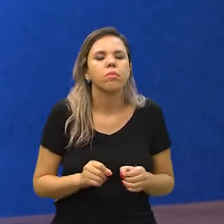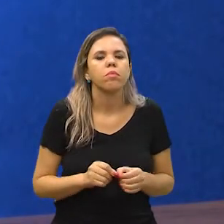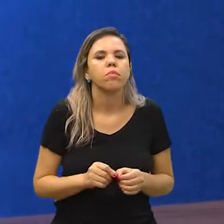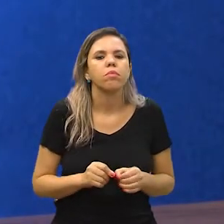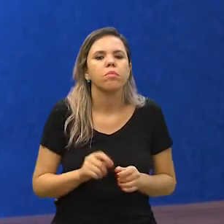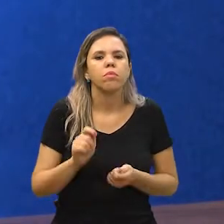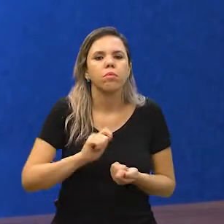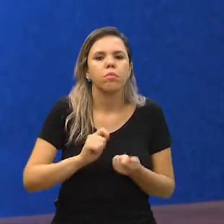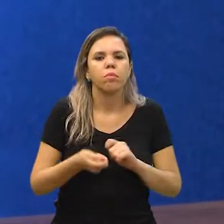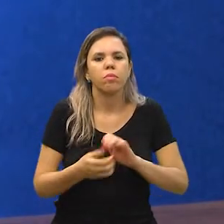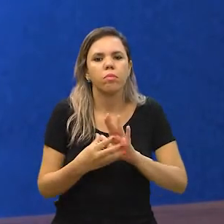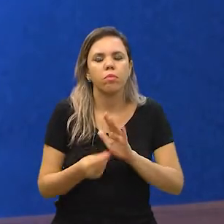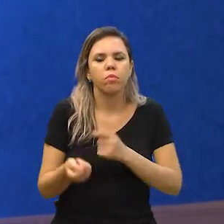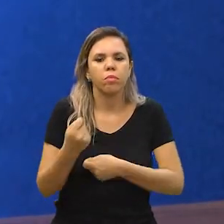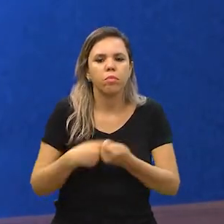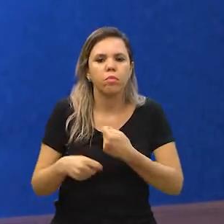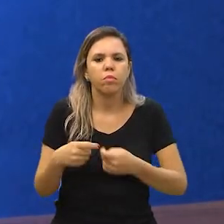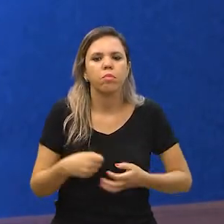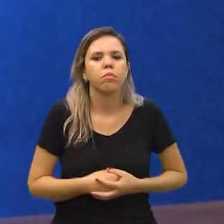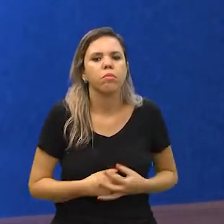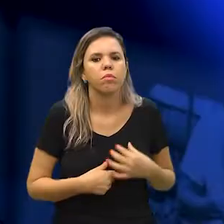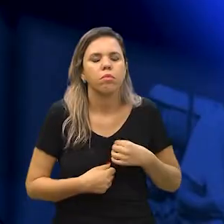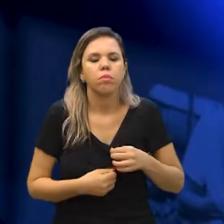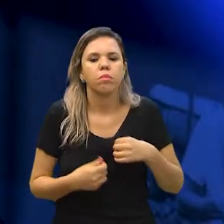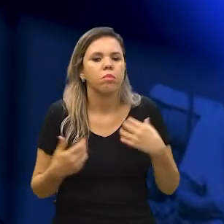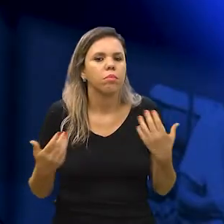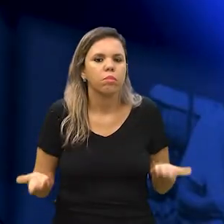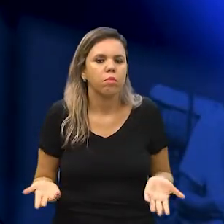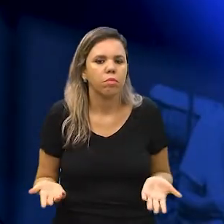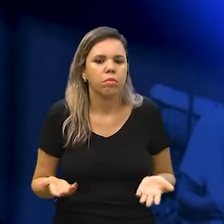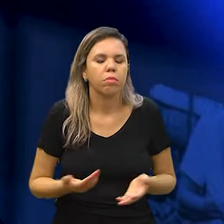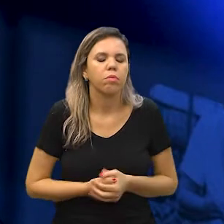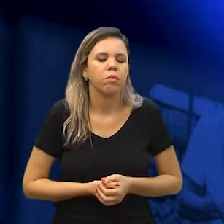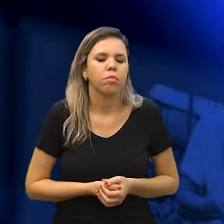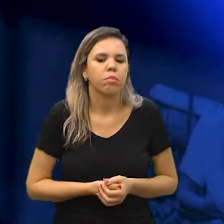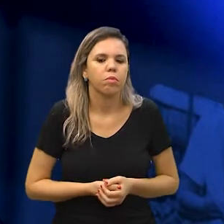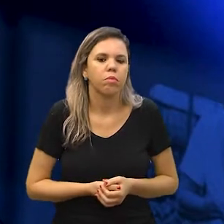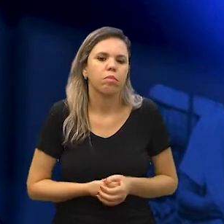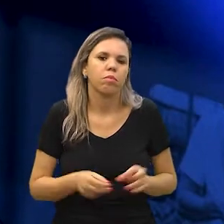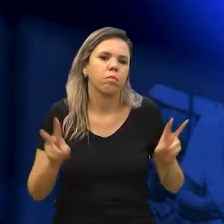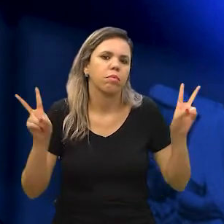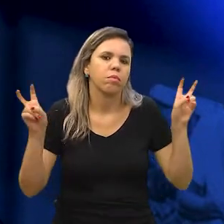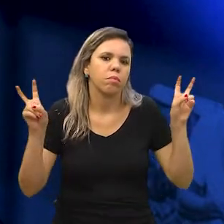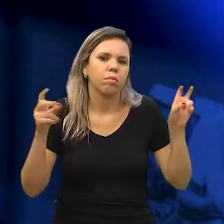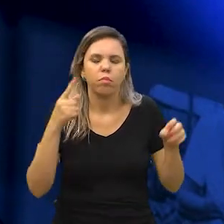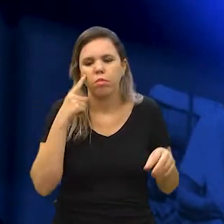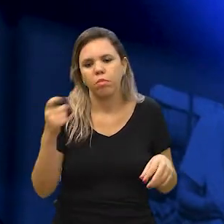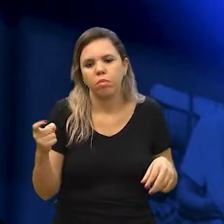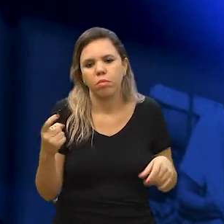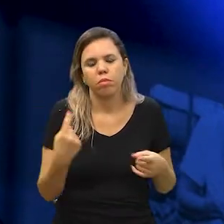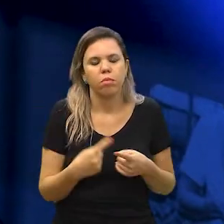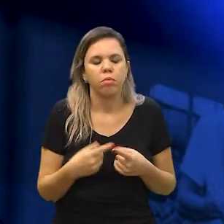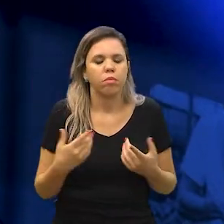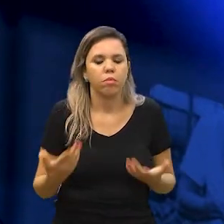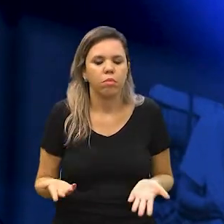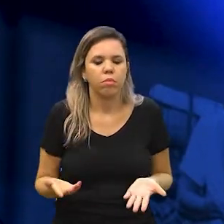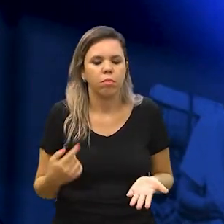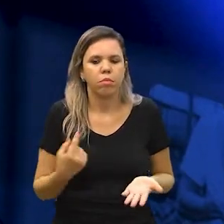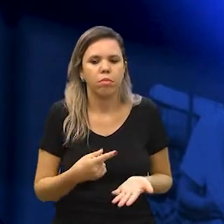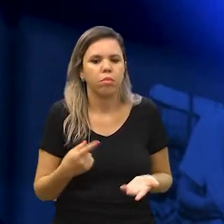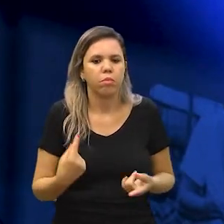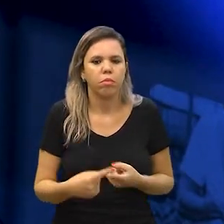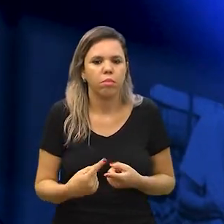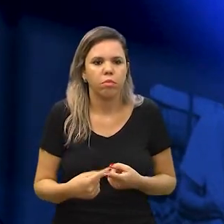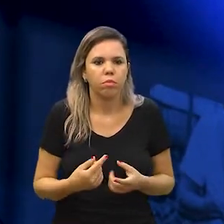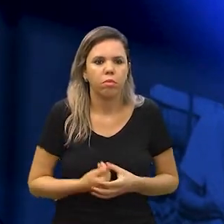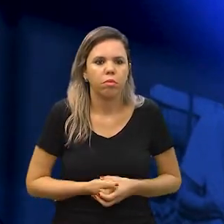abrissem e formatassem esse modelo de negócio. Então, Mirna, é uma questão bem interessante assim para a